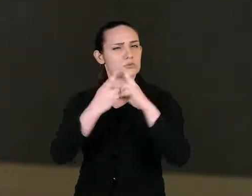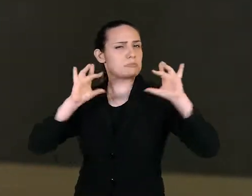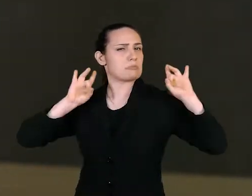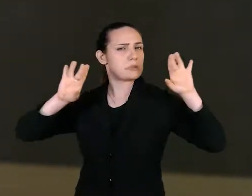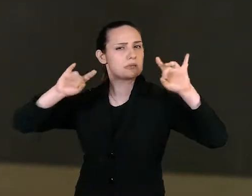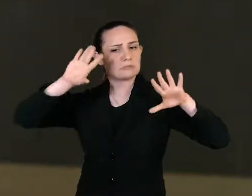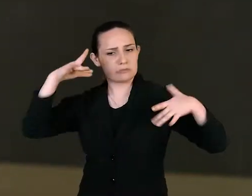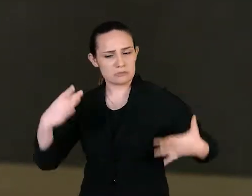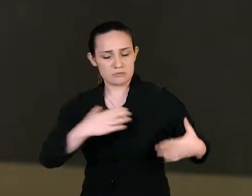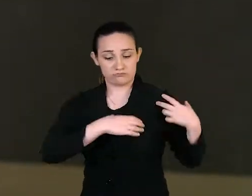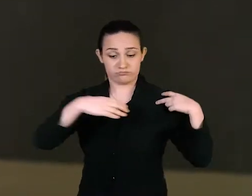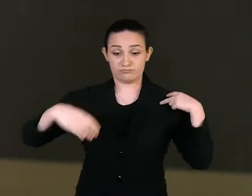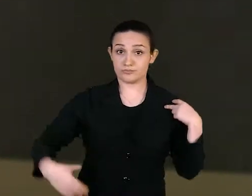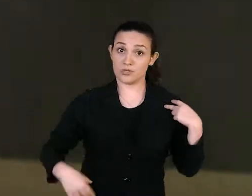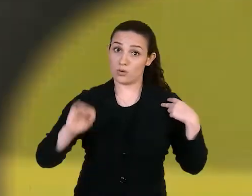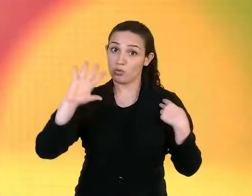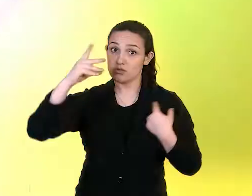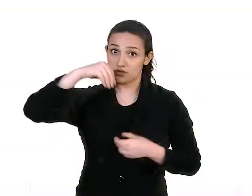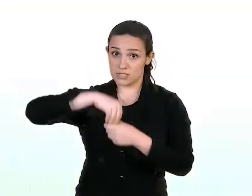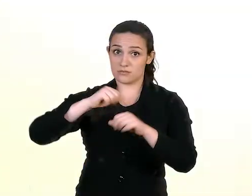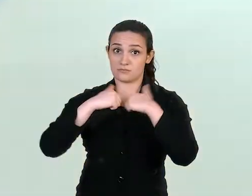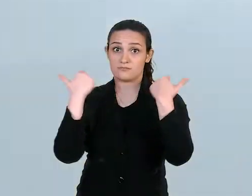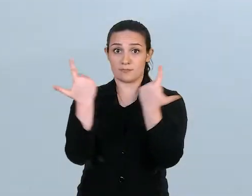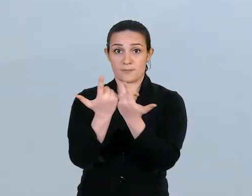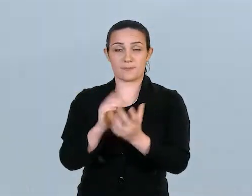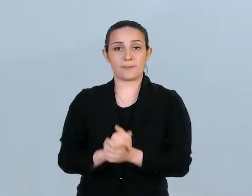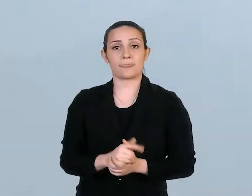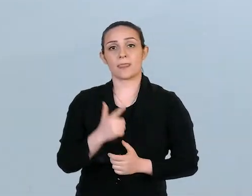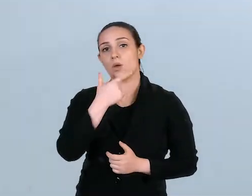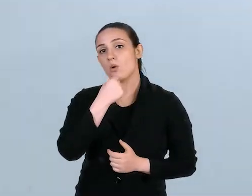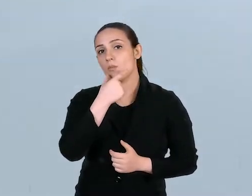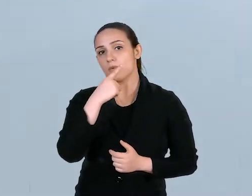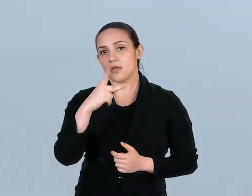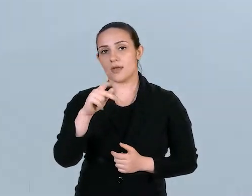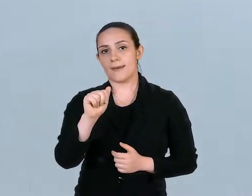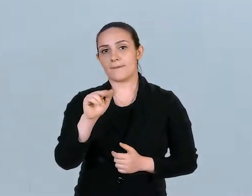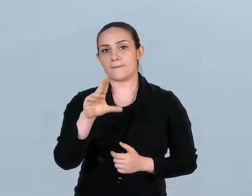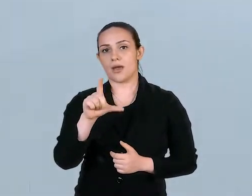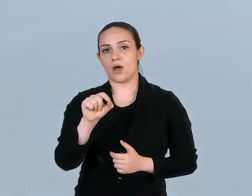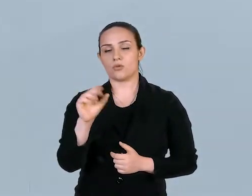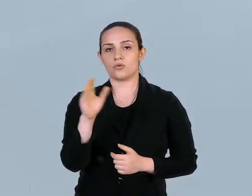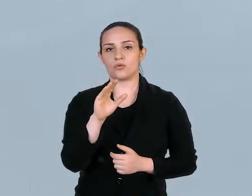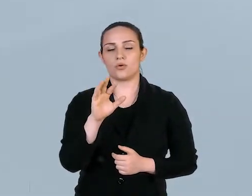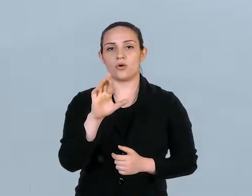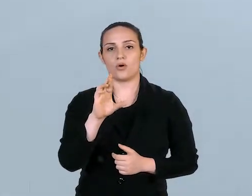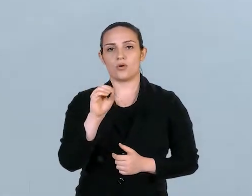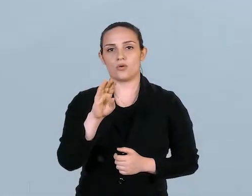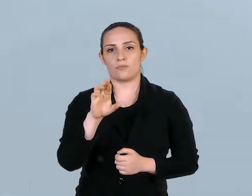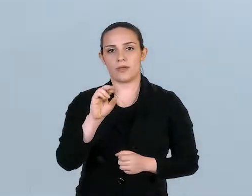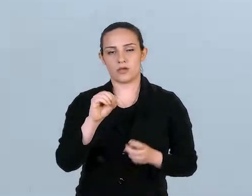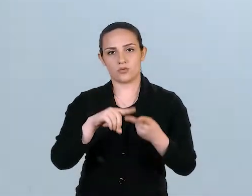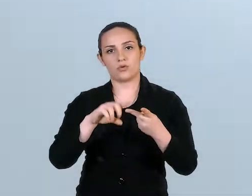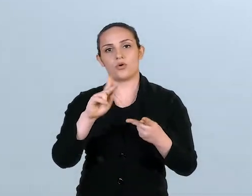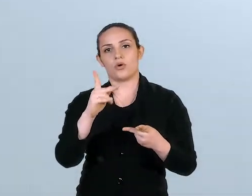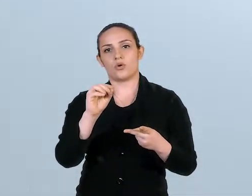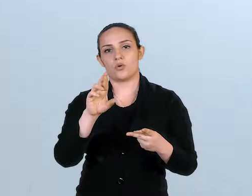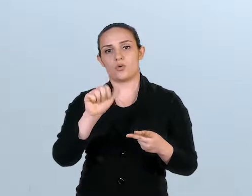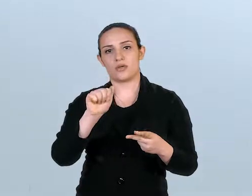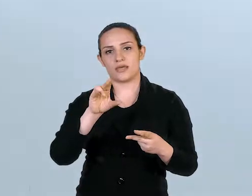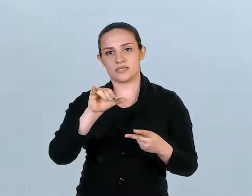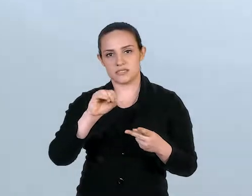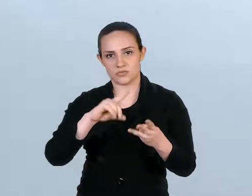realizada na Assembleia Legislativa. Paulo Roberto Capiberibe Saldanha, Horácio Serzósimo de